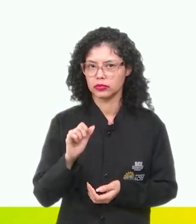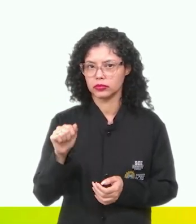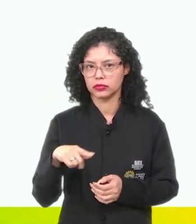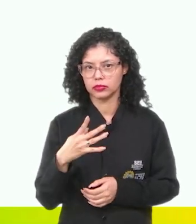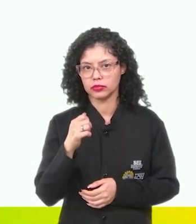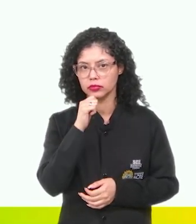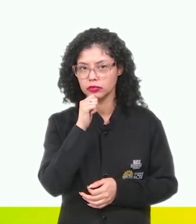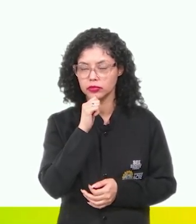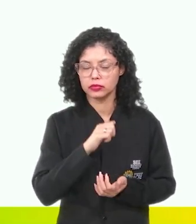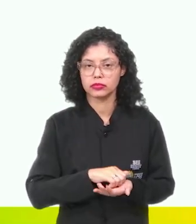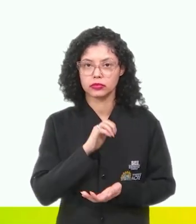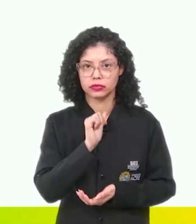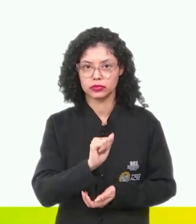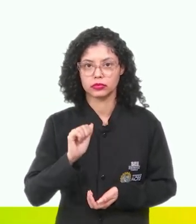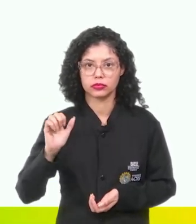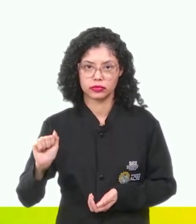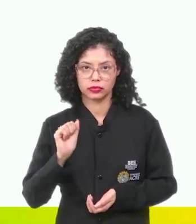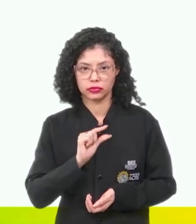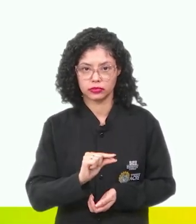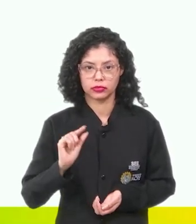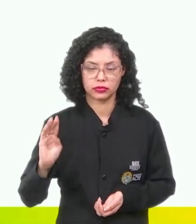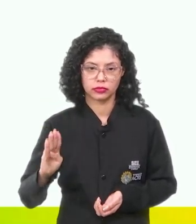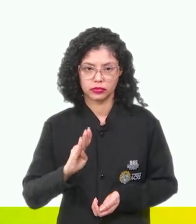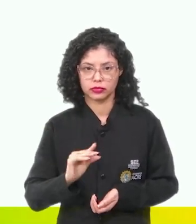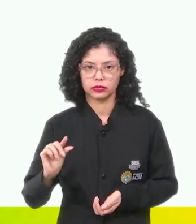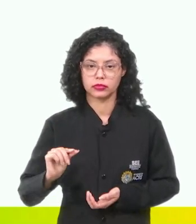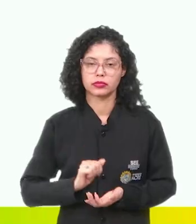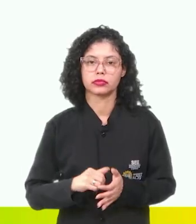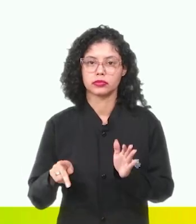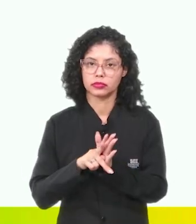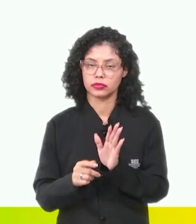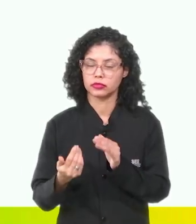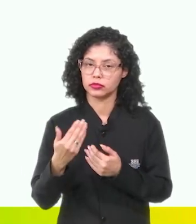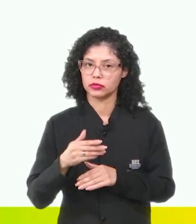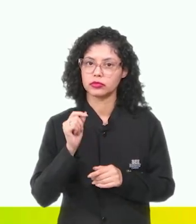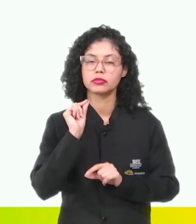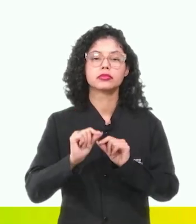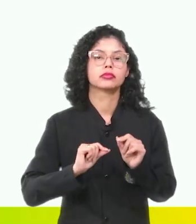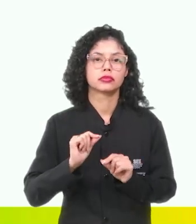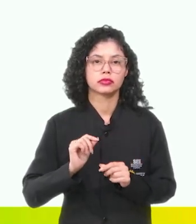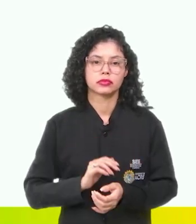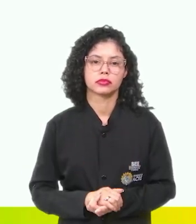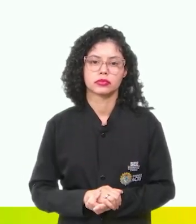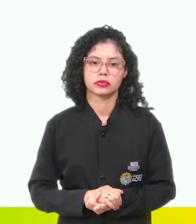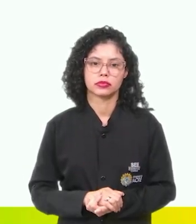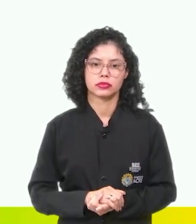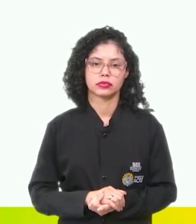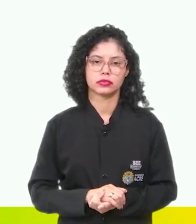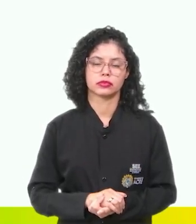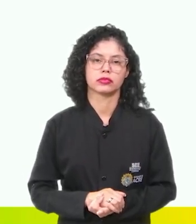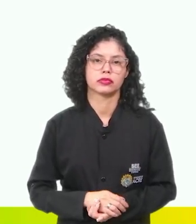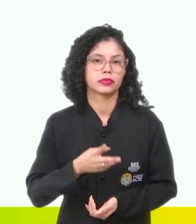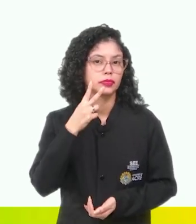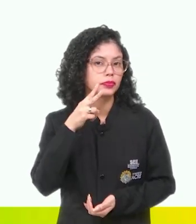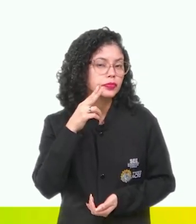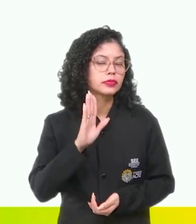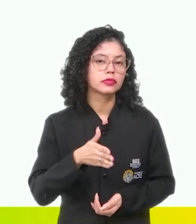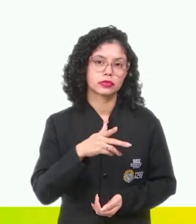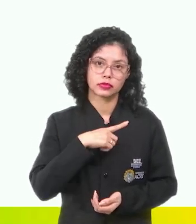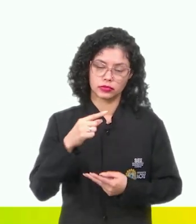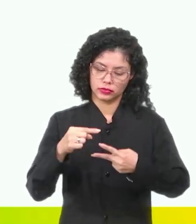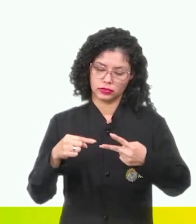com o genótipo azinho, azinho, bezinho, bezinho na sua prole serão respectivamente o quê? Ao analisar essa questão, pessoal, a gente vê que tem